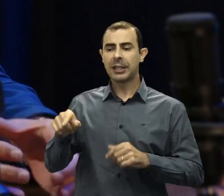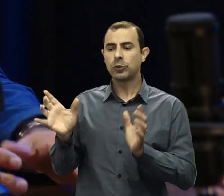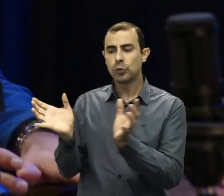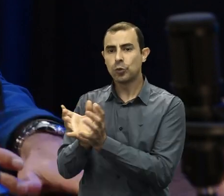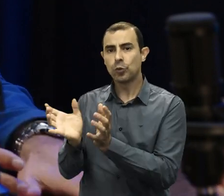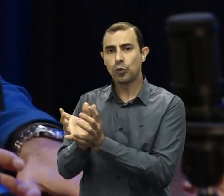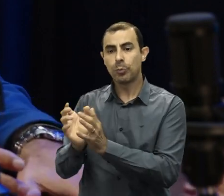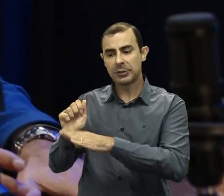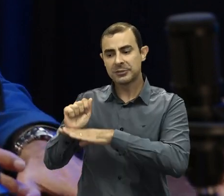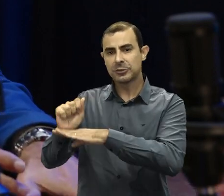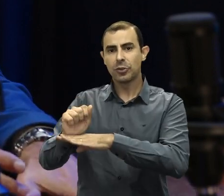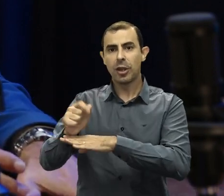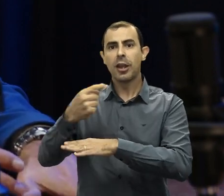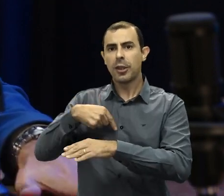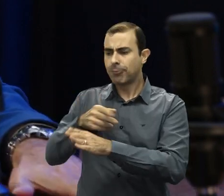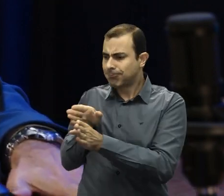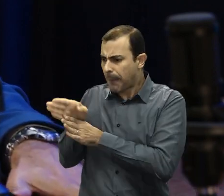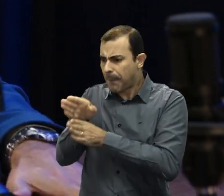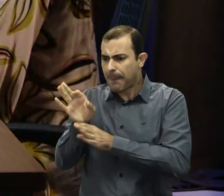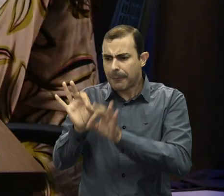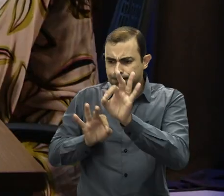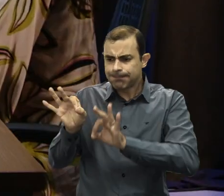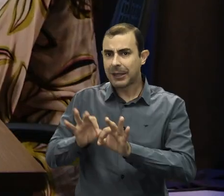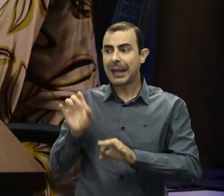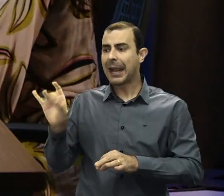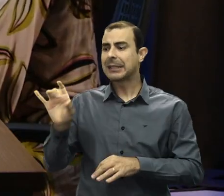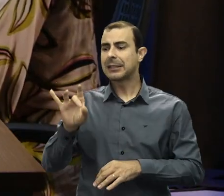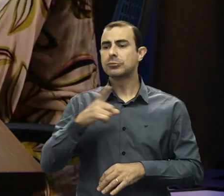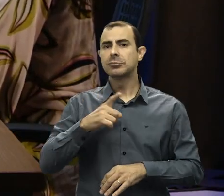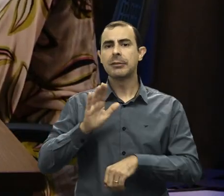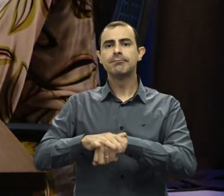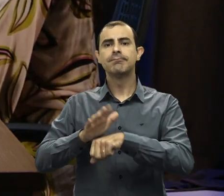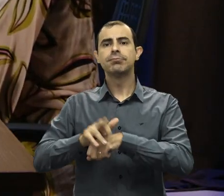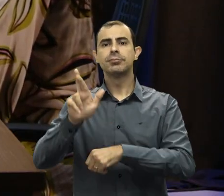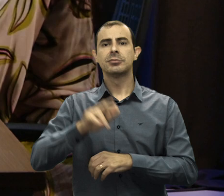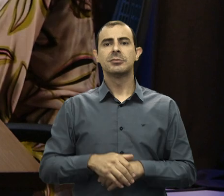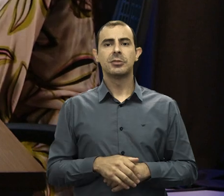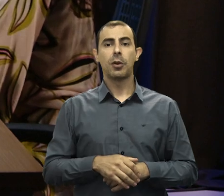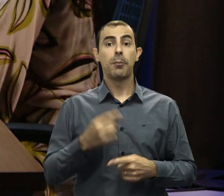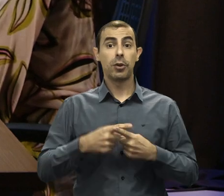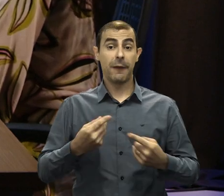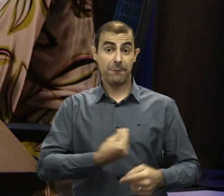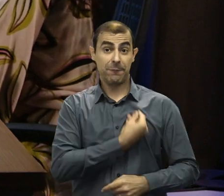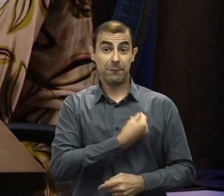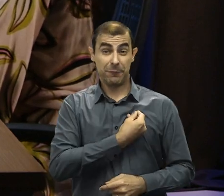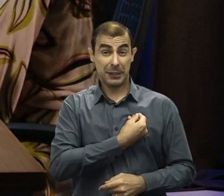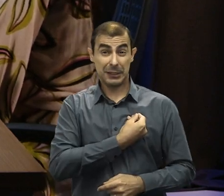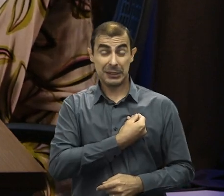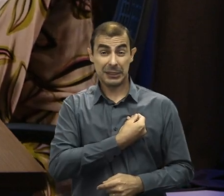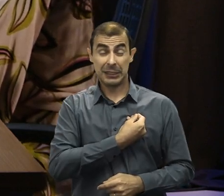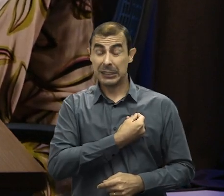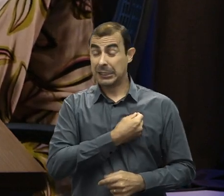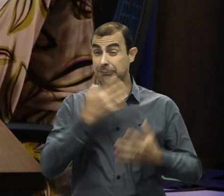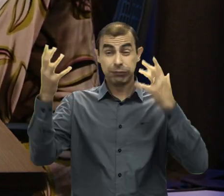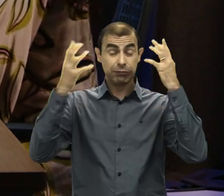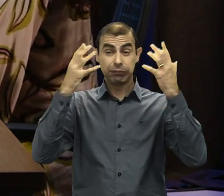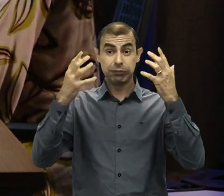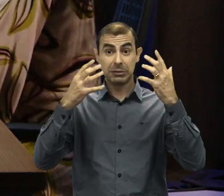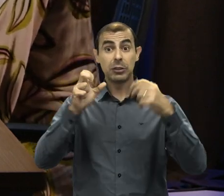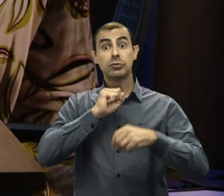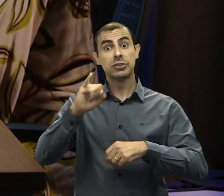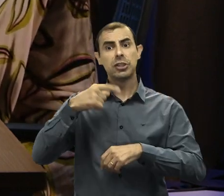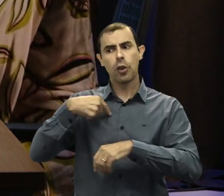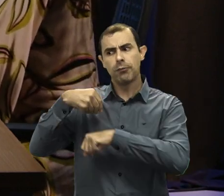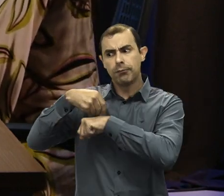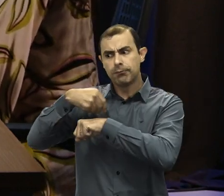Então, ali a gente coloca cada um dentro da sua função. Eu falo para eles, a nossa vida é tão corrida que quando eu entrego uma missão para você,